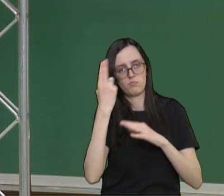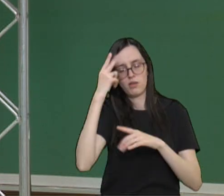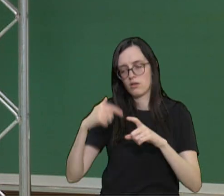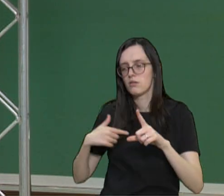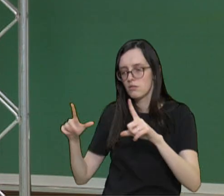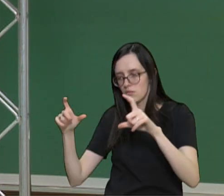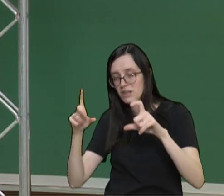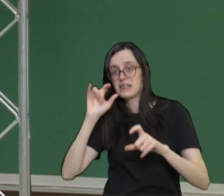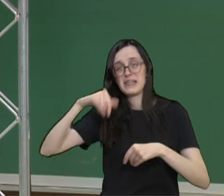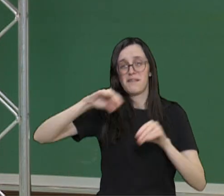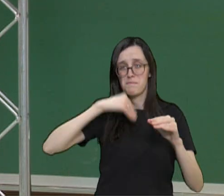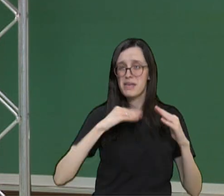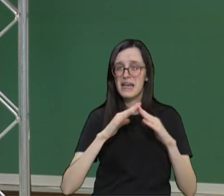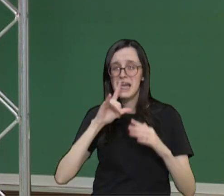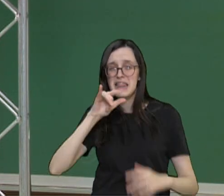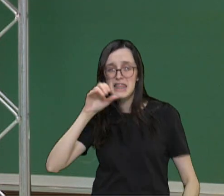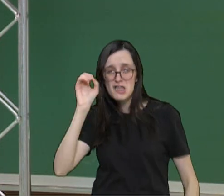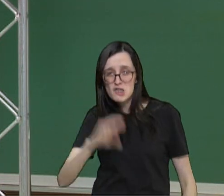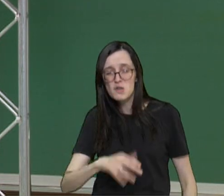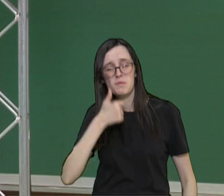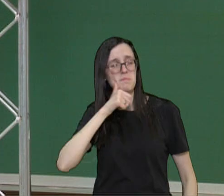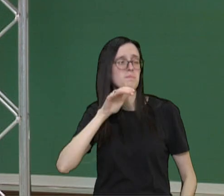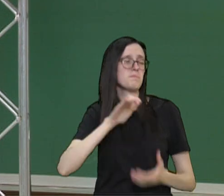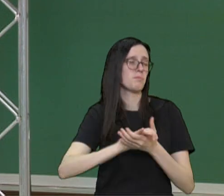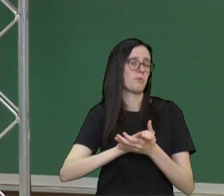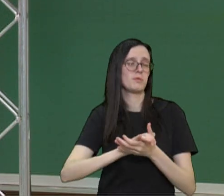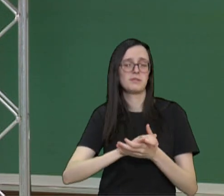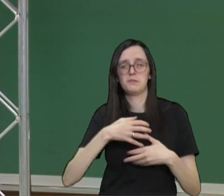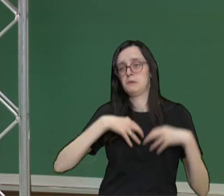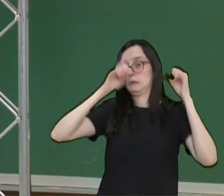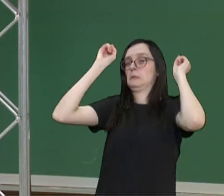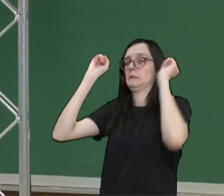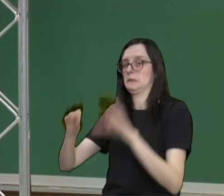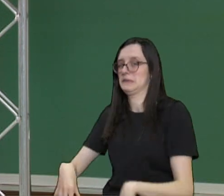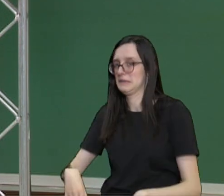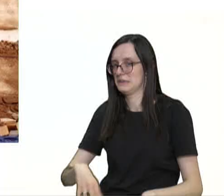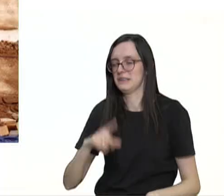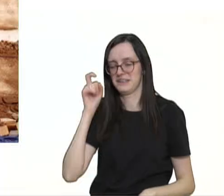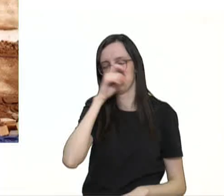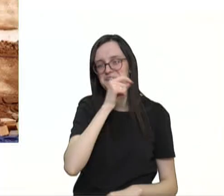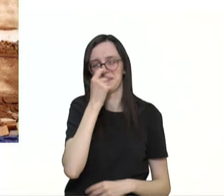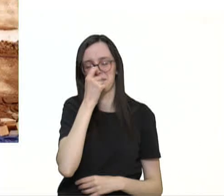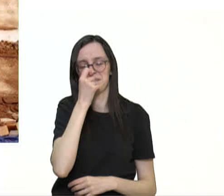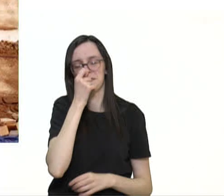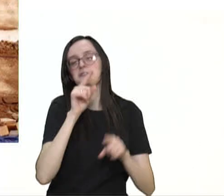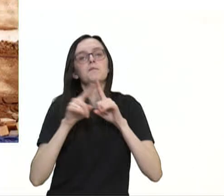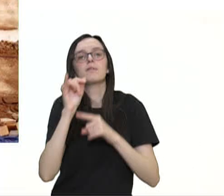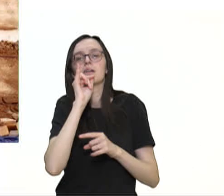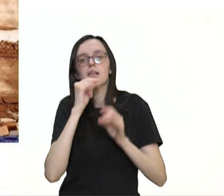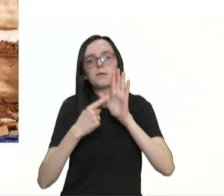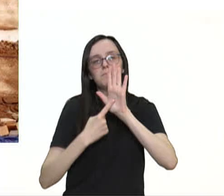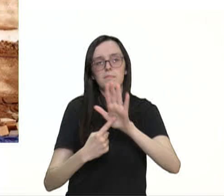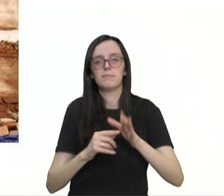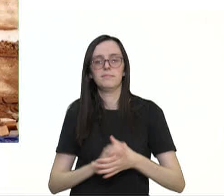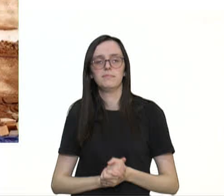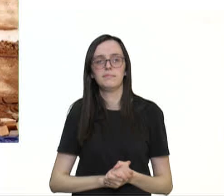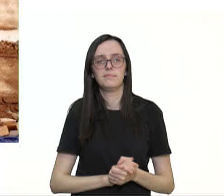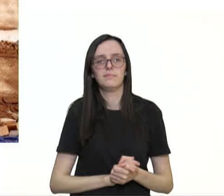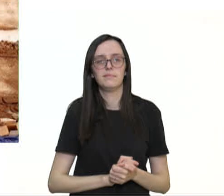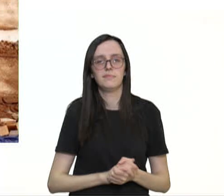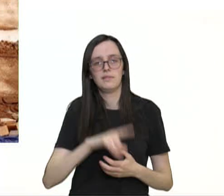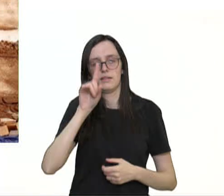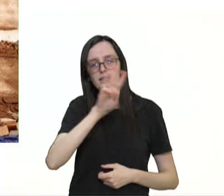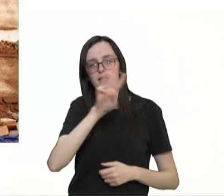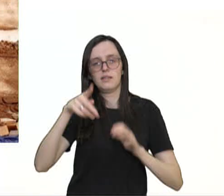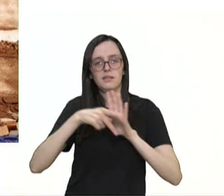casa, minha esposa já tinha me botado para fora. Tá aqui o exemplo, né? Retirado direto do site